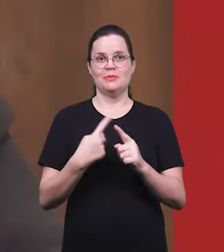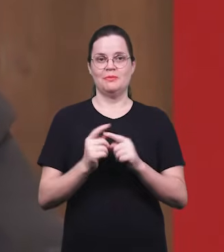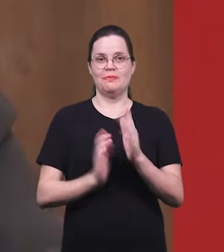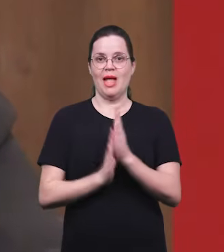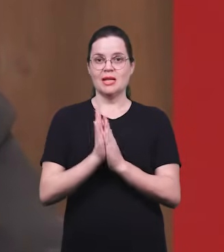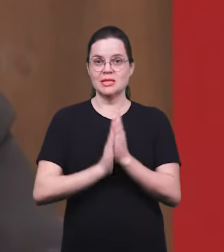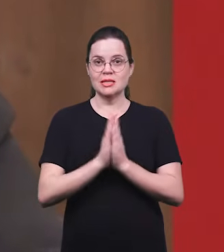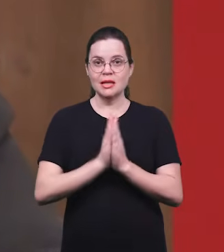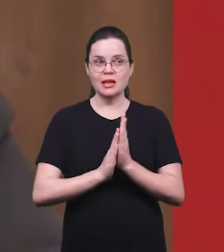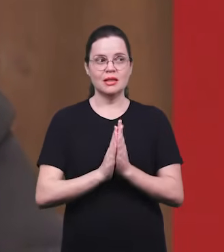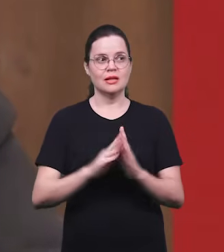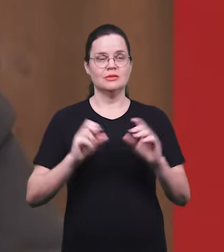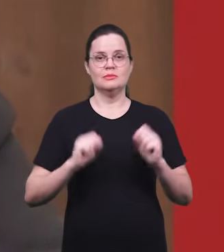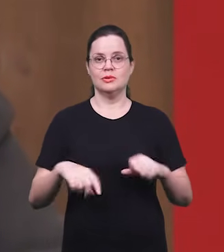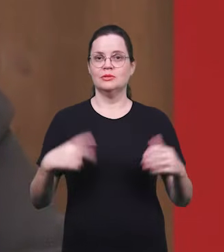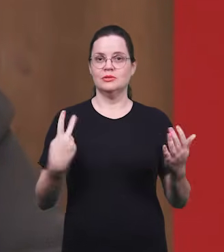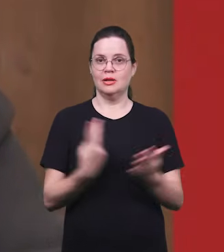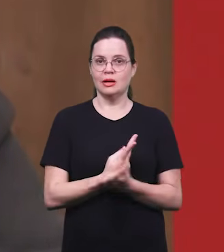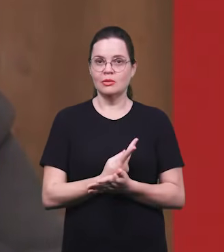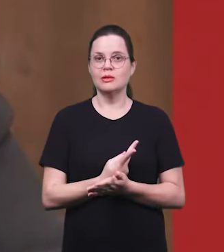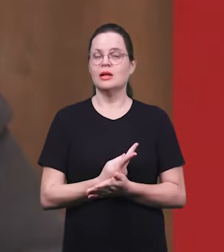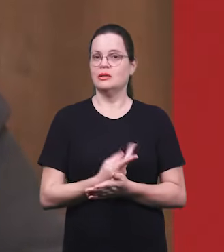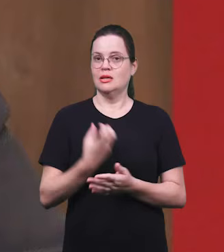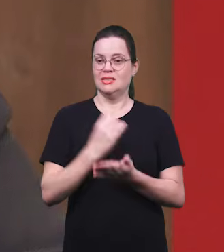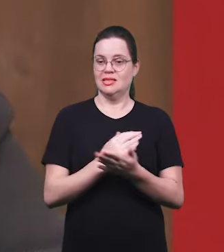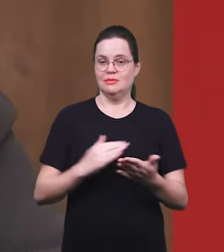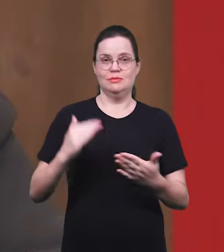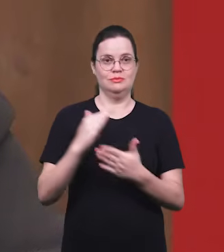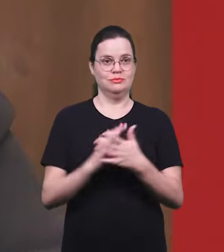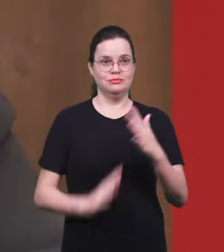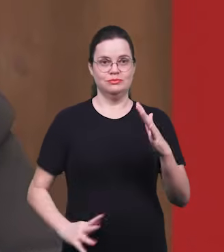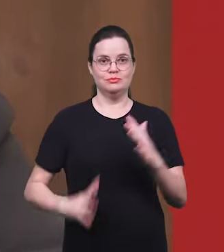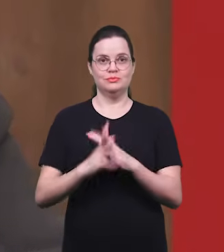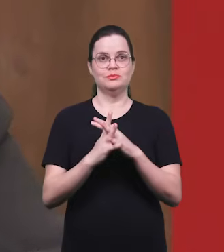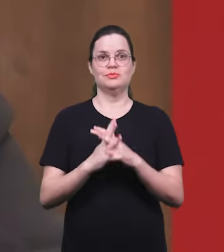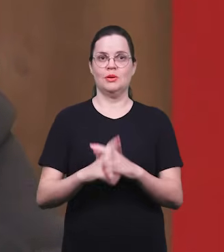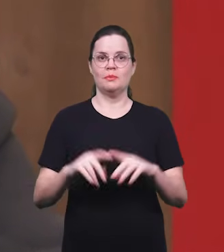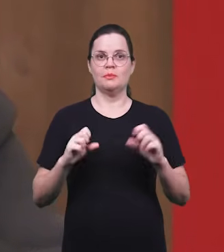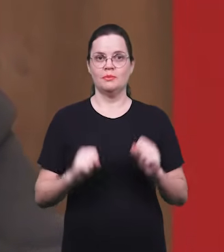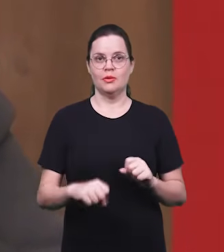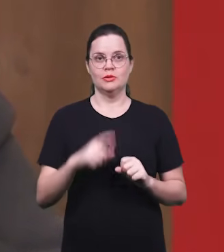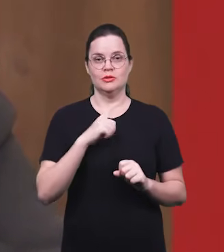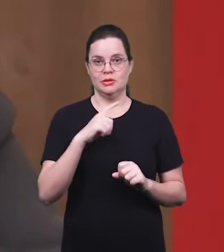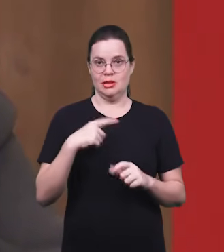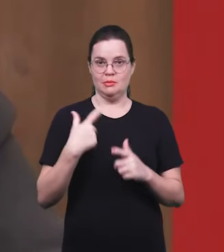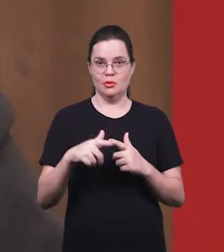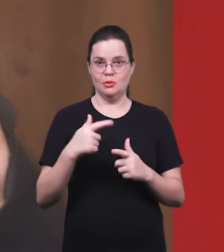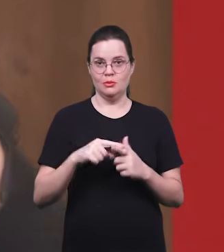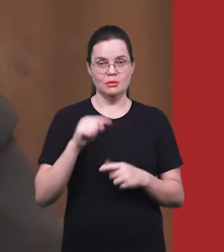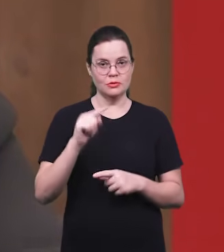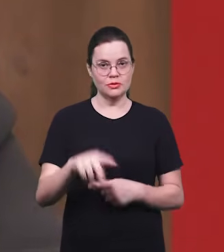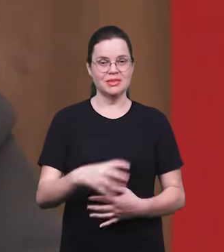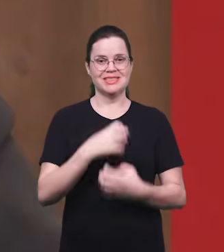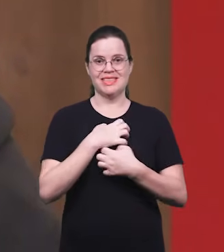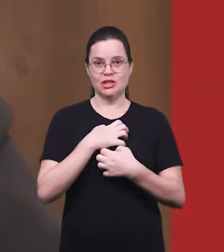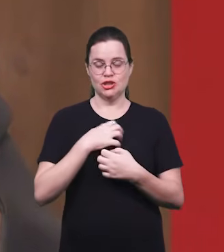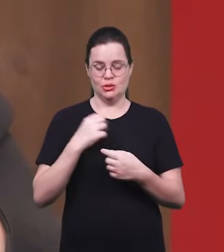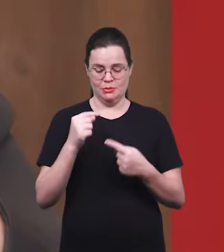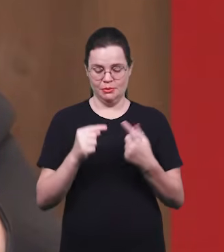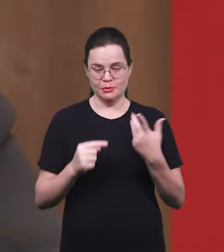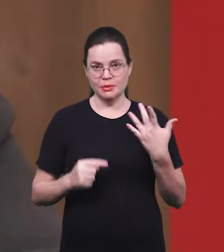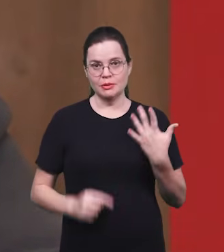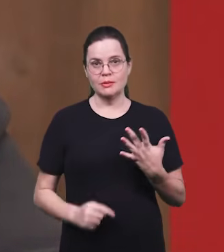a ansiedade ela está batendo de uma forma muito profunda e está causando em você todos esses